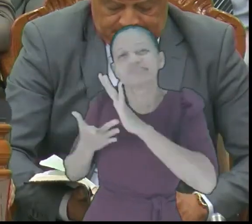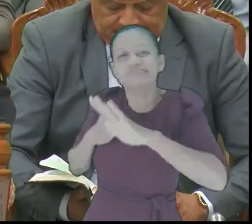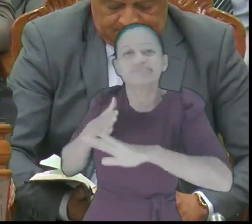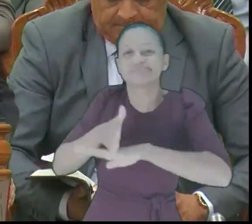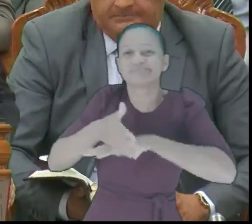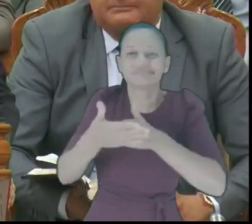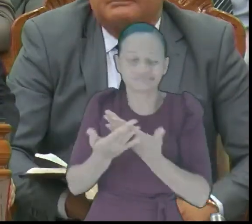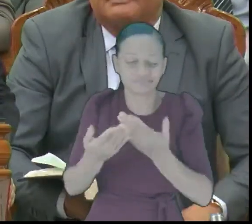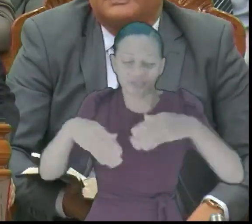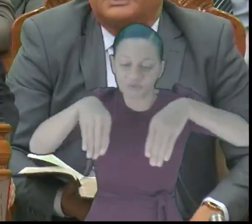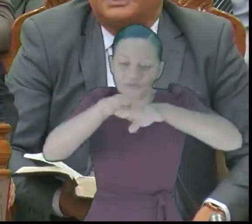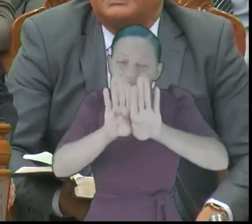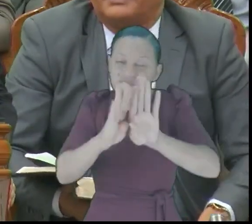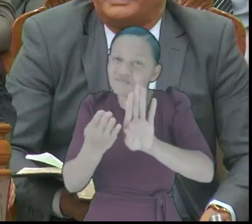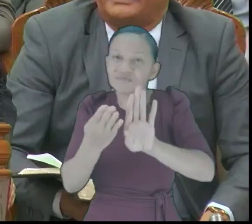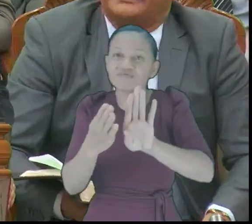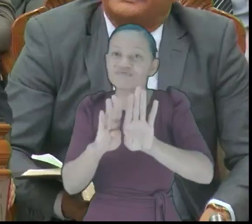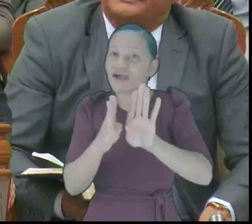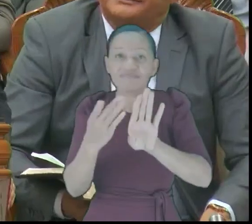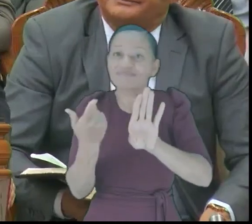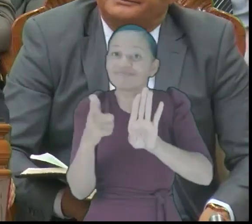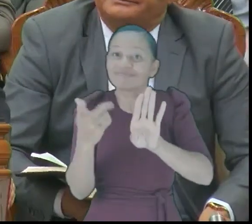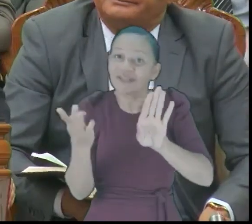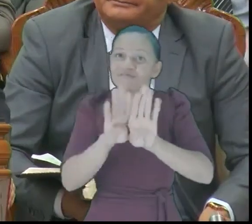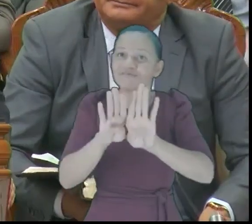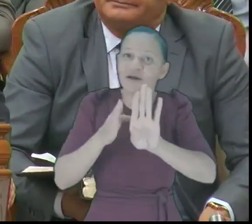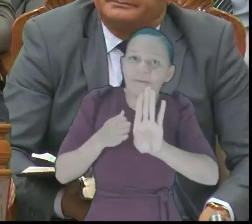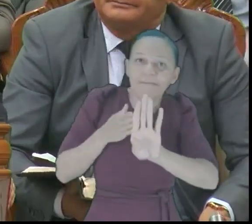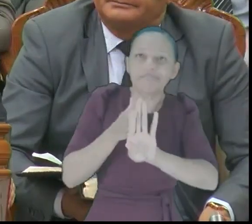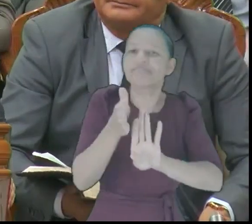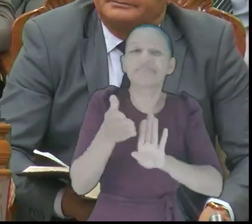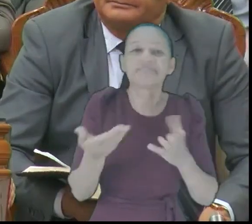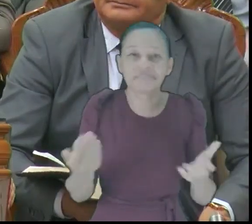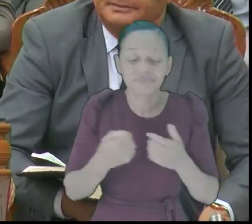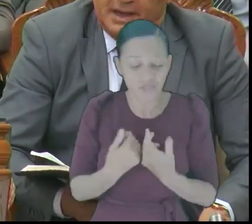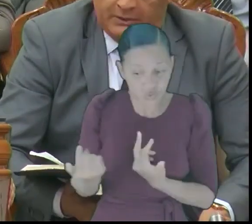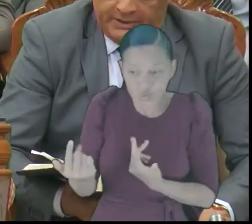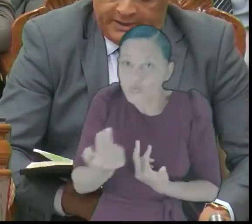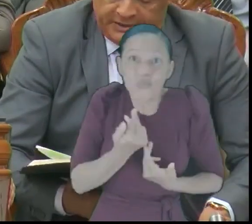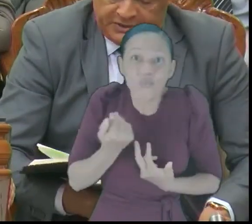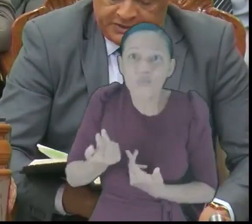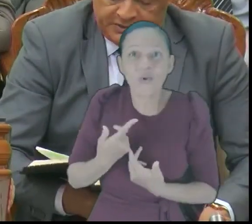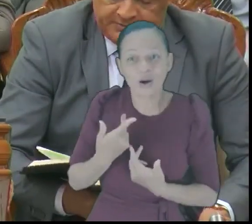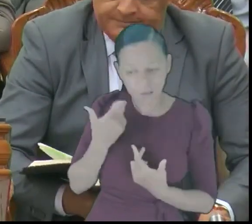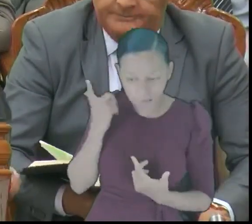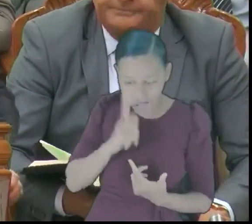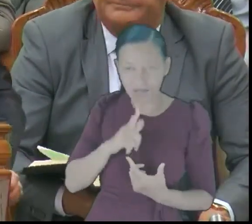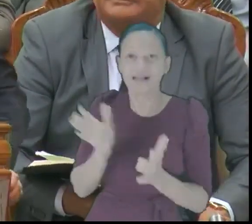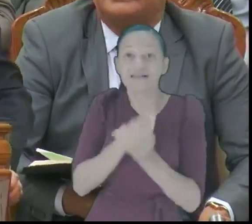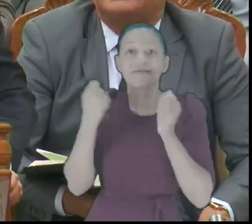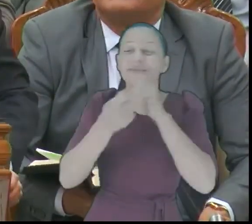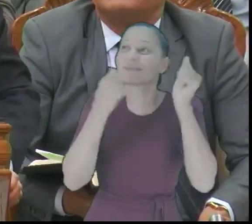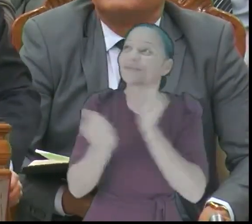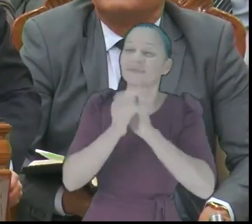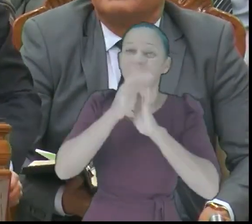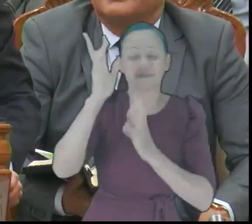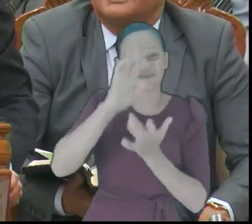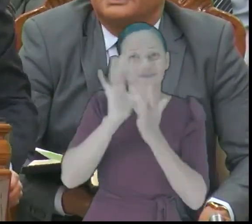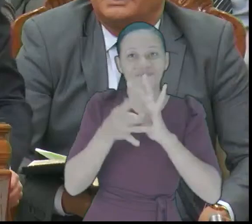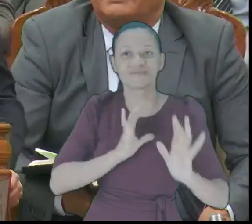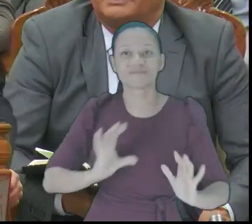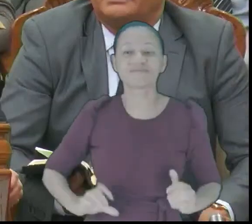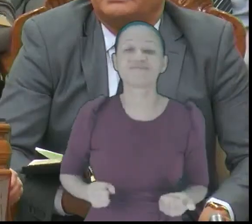portas fechadas. E o corpo que nós vamos receber será semelhante ao de aleluia! Glória ao Senhor Jesus